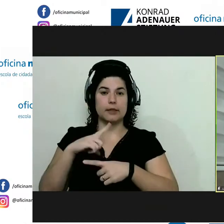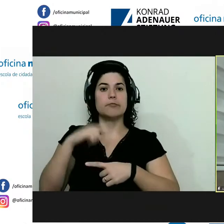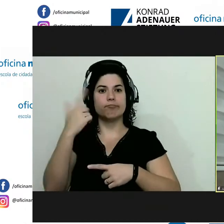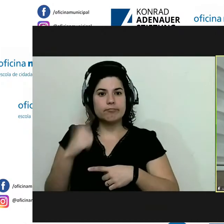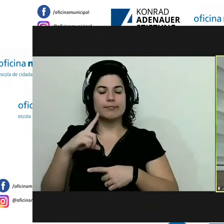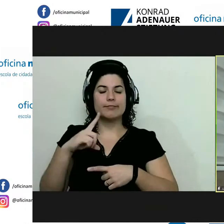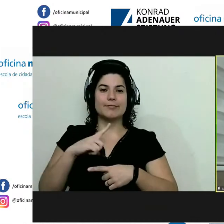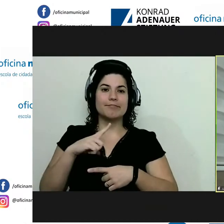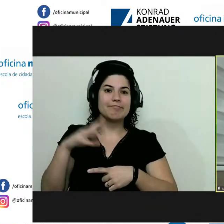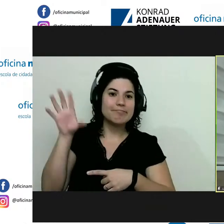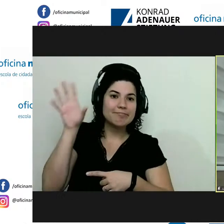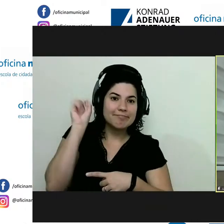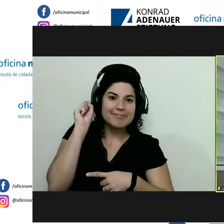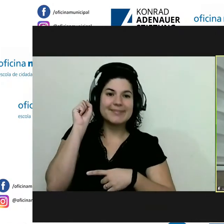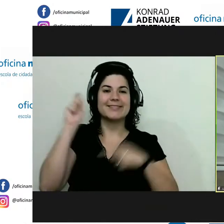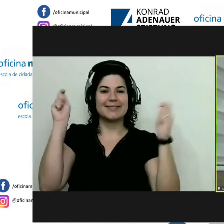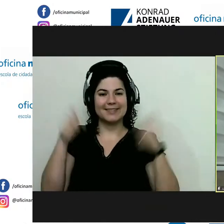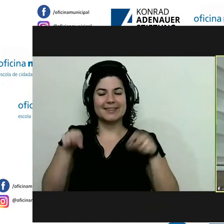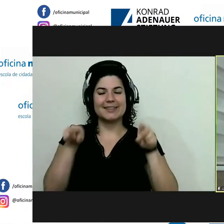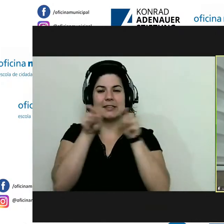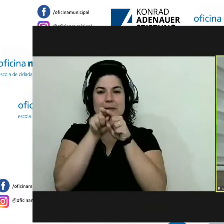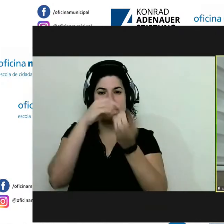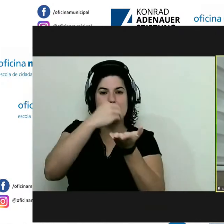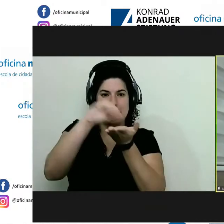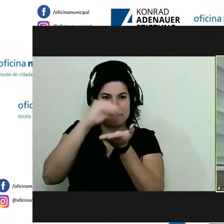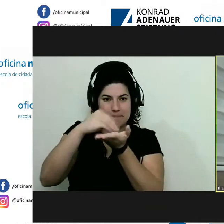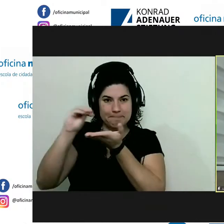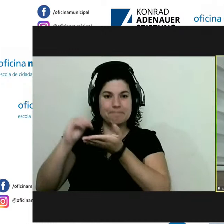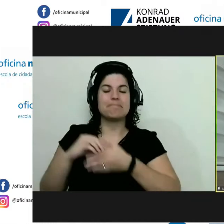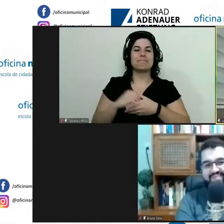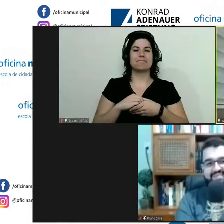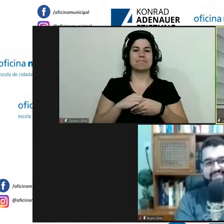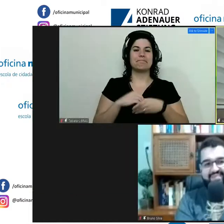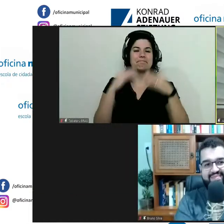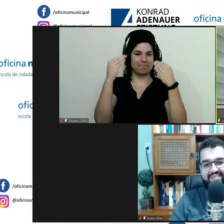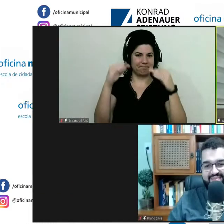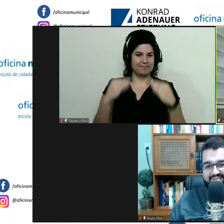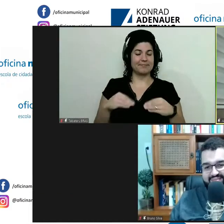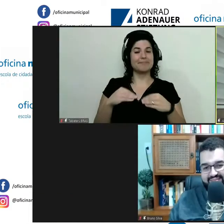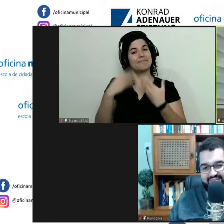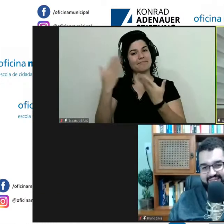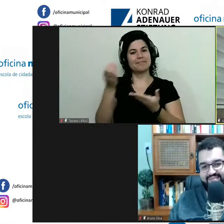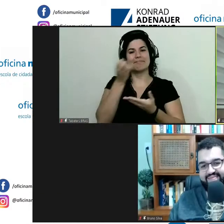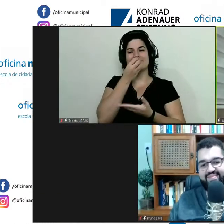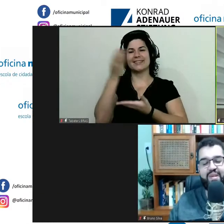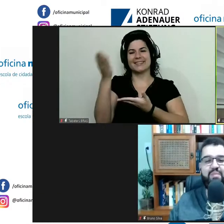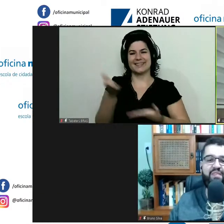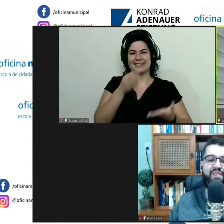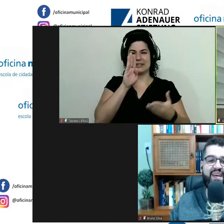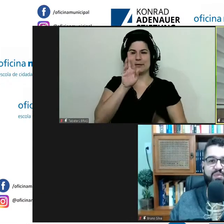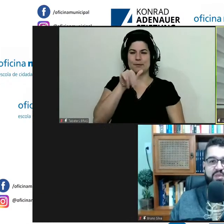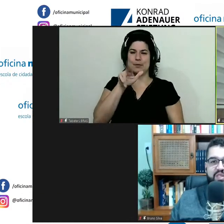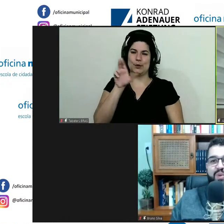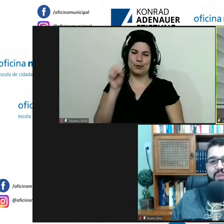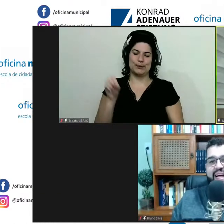assistam que eles Ouçam e compartilhem vamos ver uma palavra estar com você seja muito bem-vindo